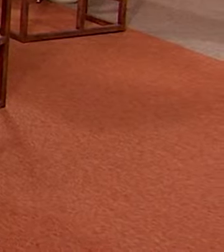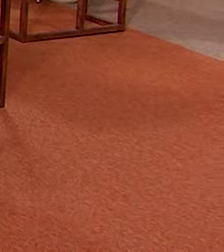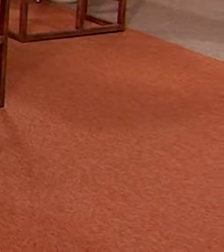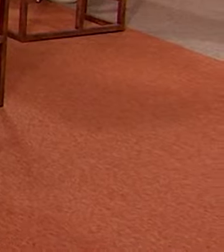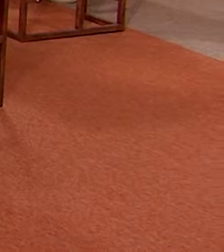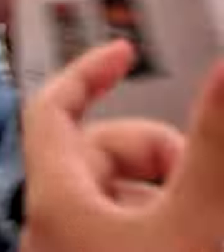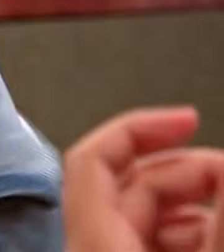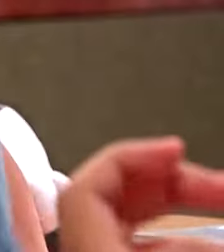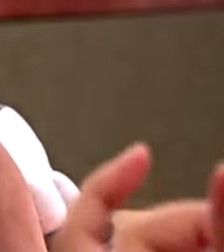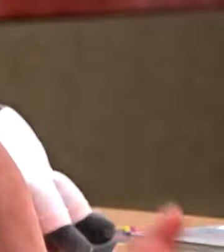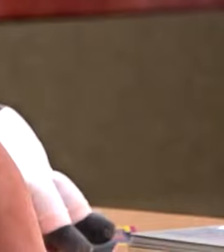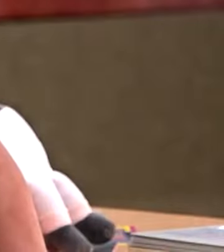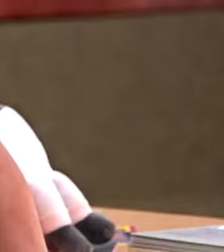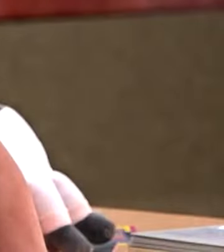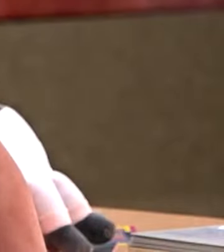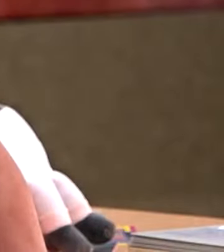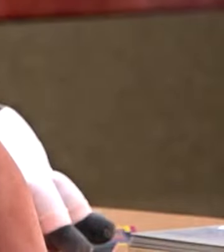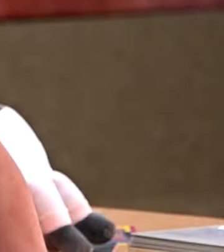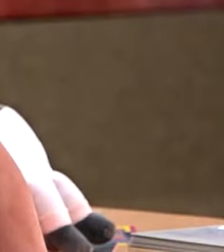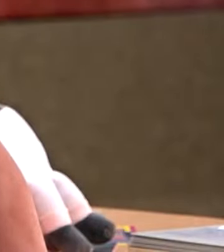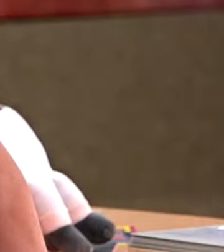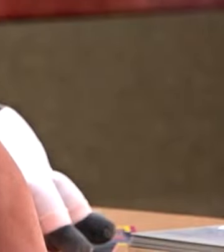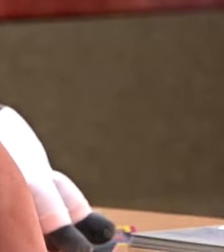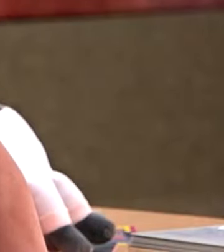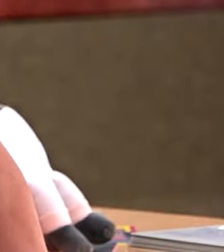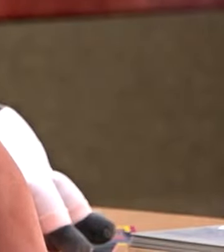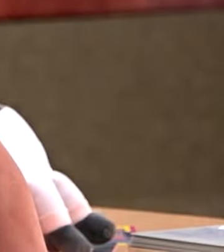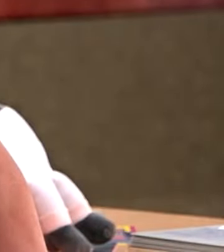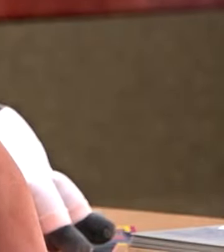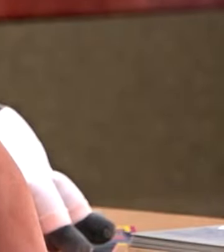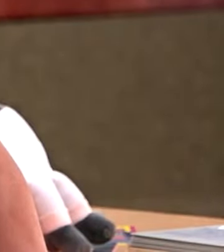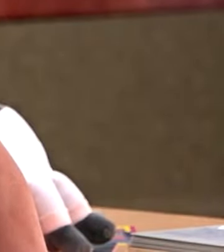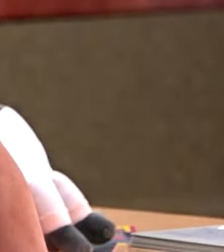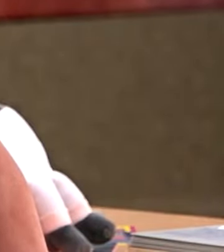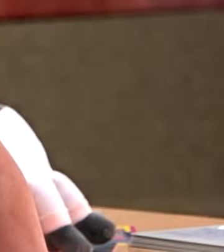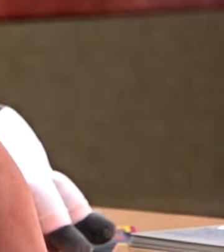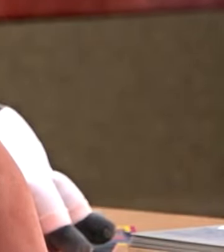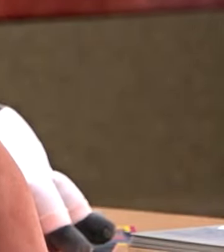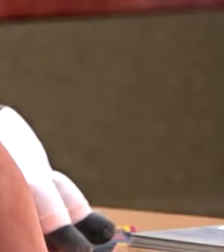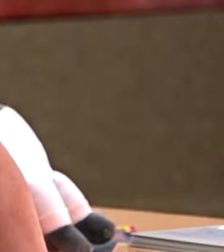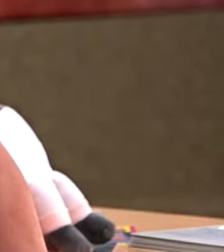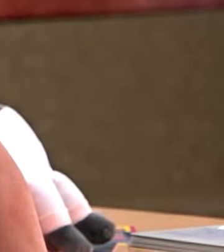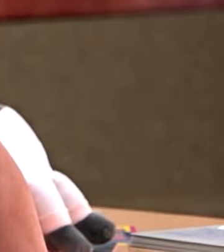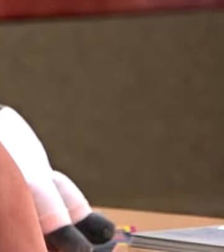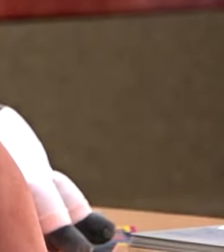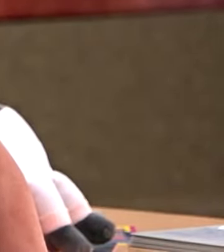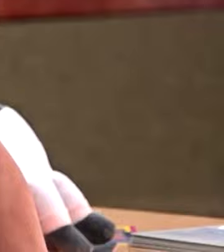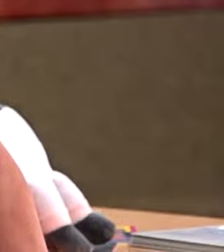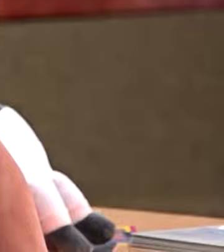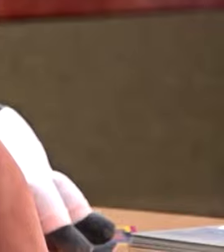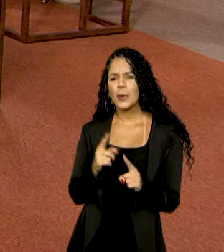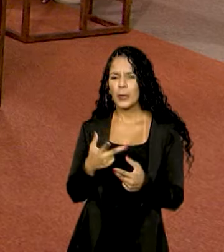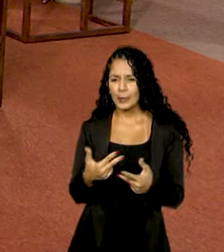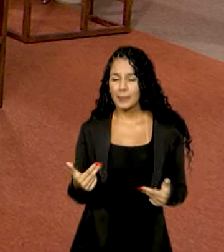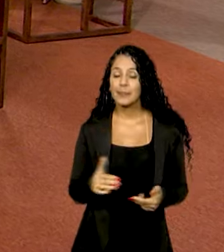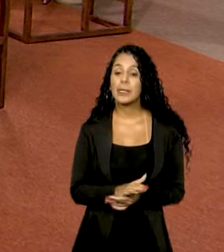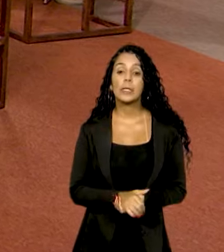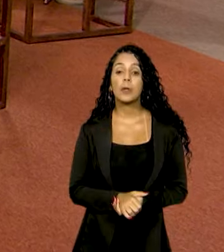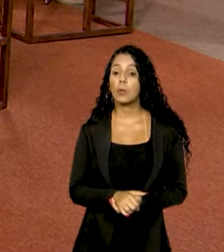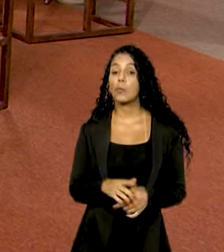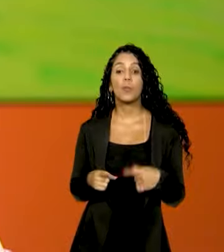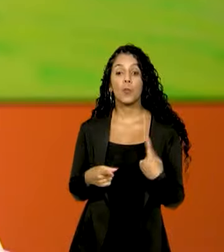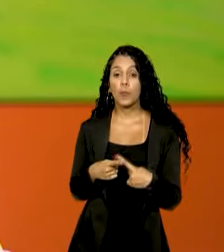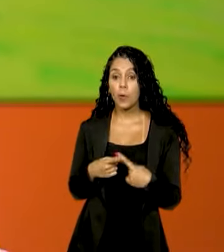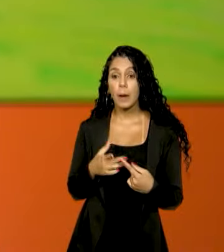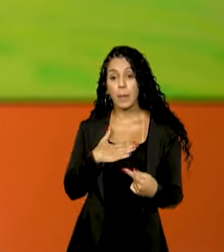louco nesse pra livro tirar, e eu acho, Pedrinho, também que jovens, assim, adolescentes, para tirar as músicas, total, entendeu? Total. Né, que usa, né? Sabe, porque as